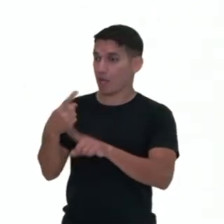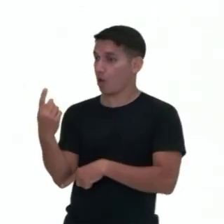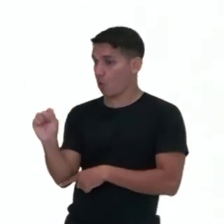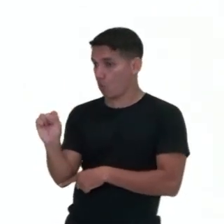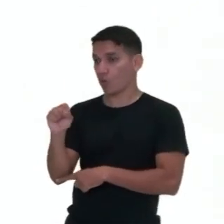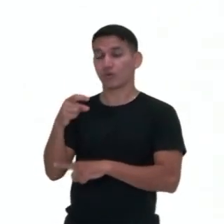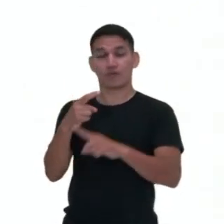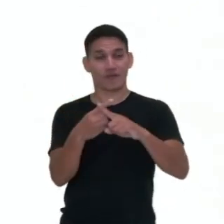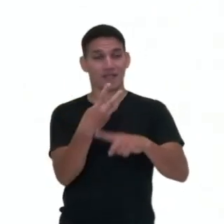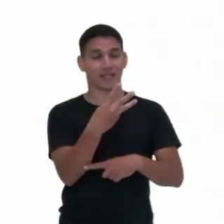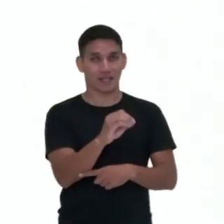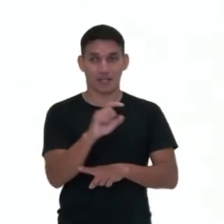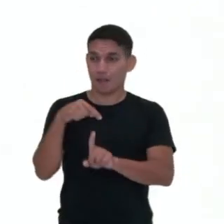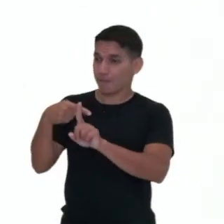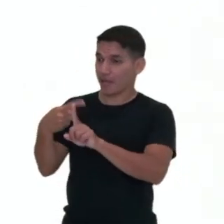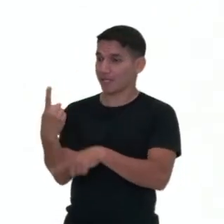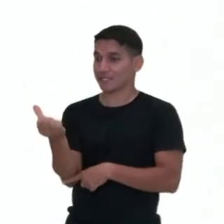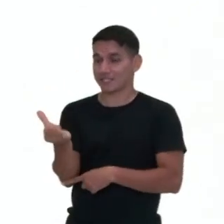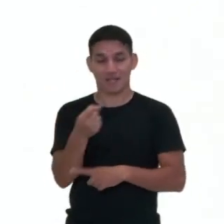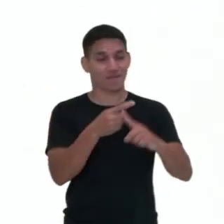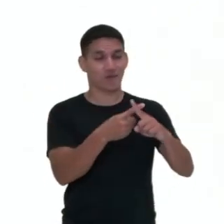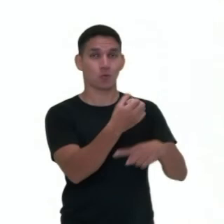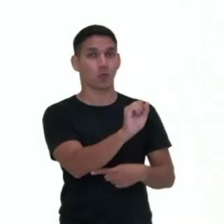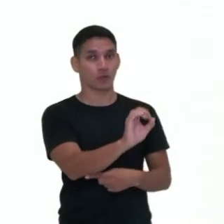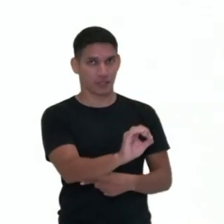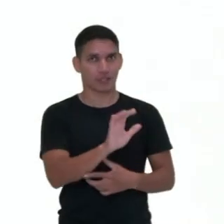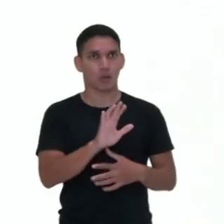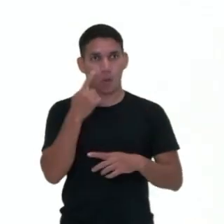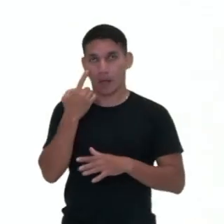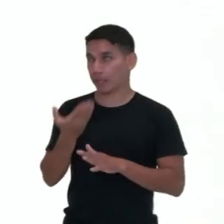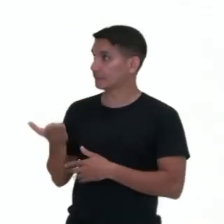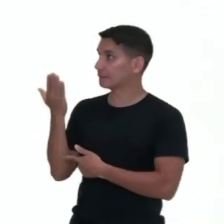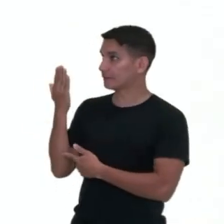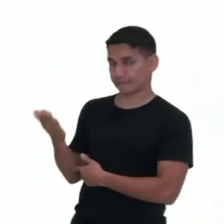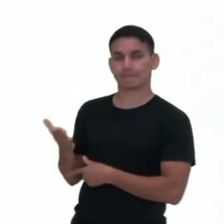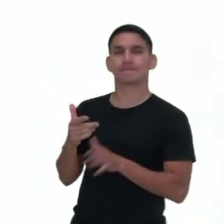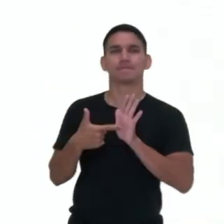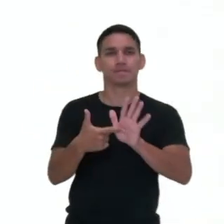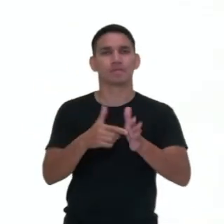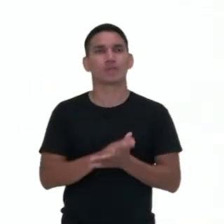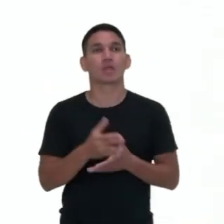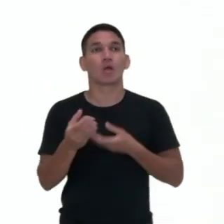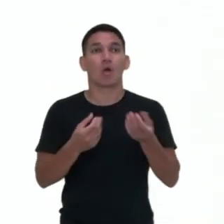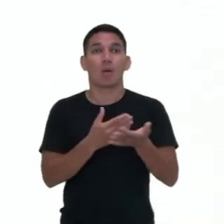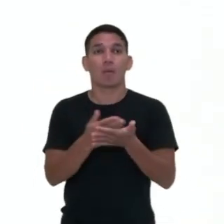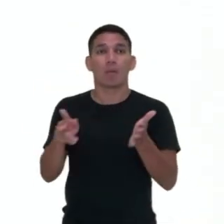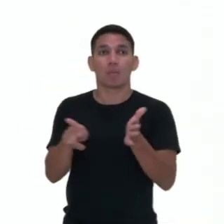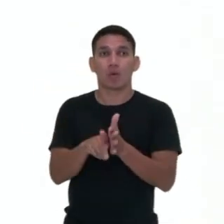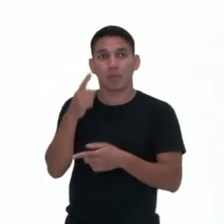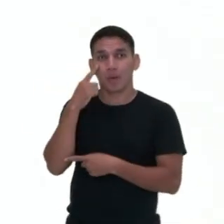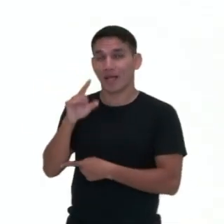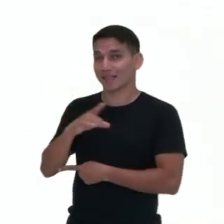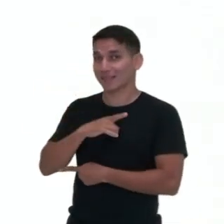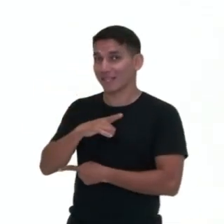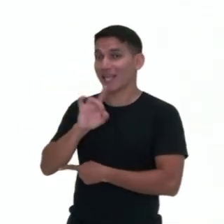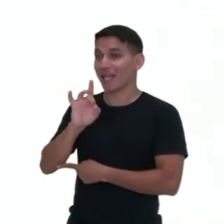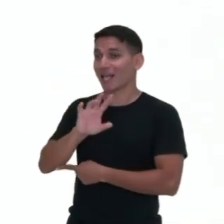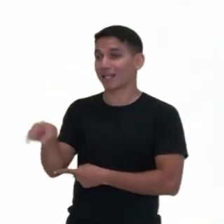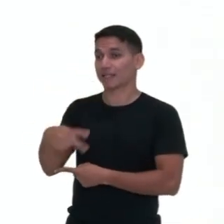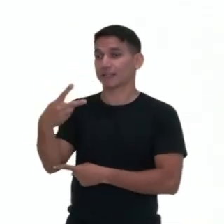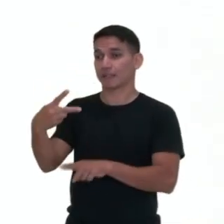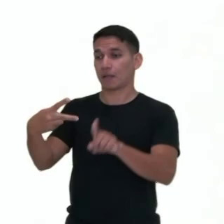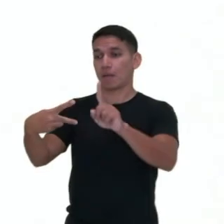vezes 30 mais 16 vezes 80, representado aqui, pessoal. Começamos agora, ó, cada elemento da primeira